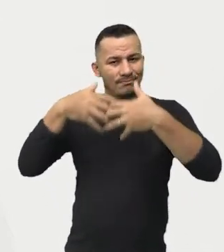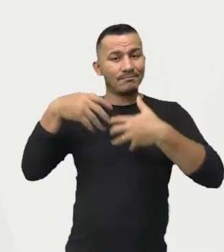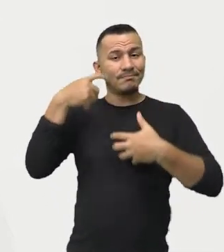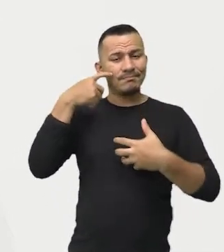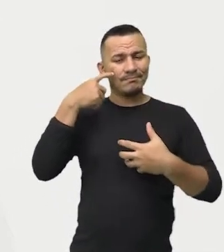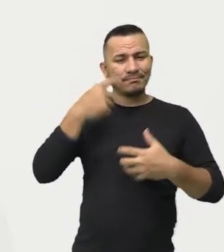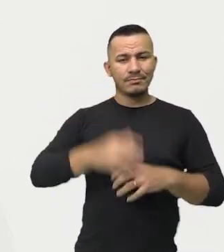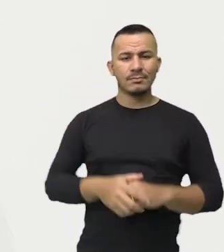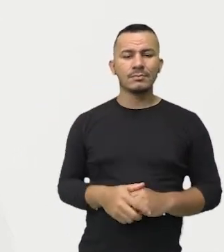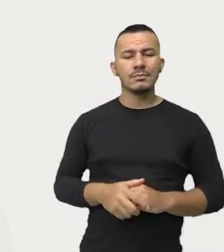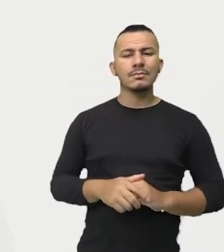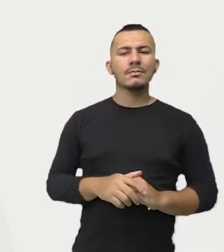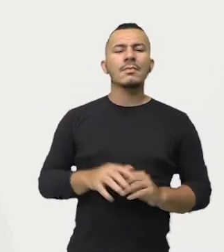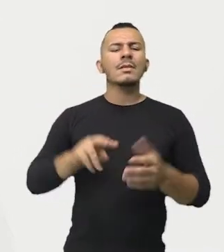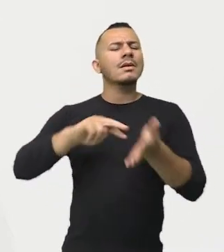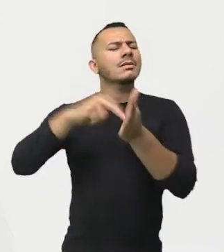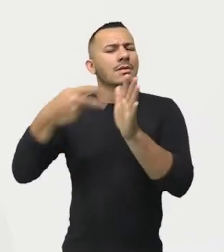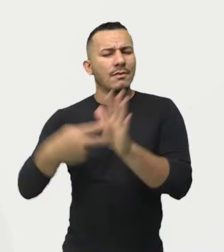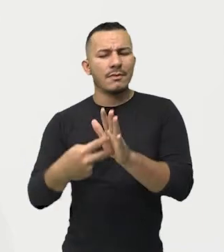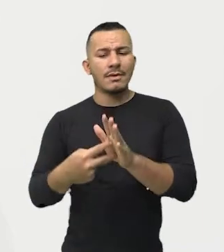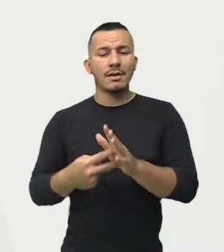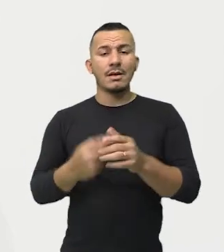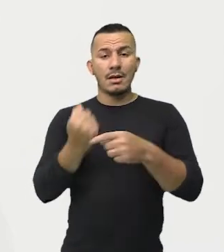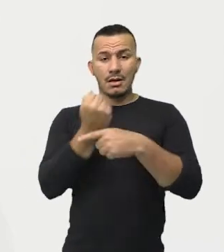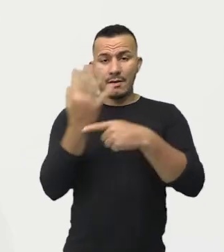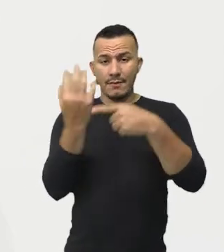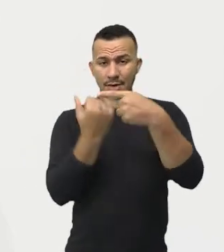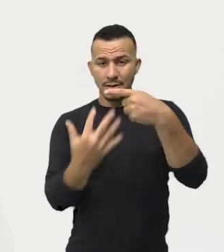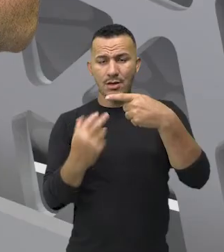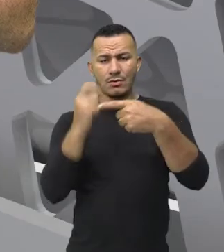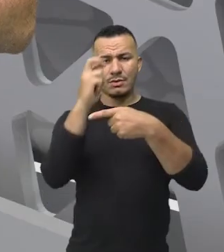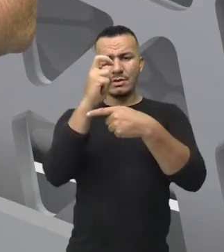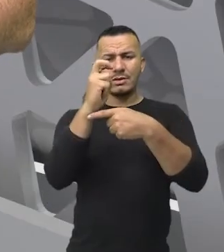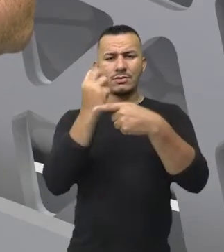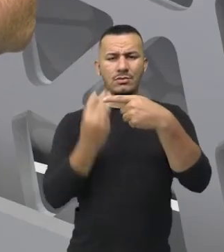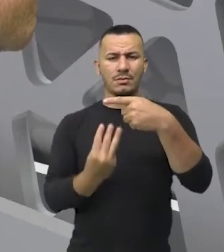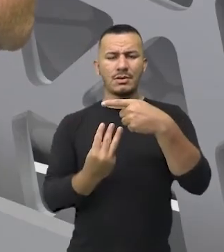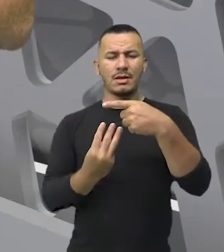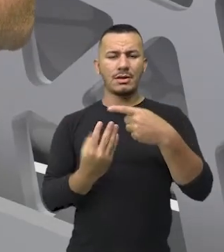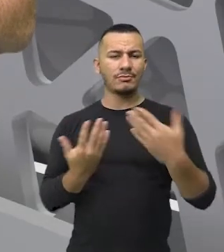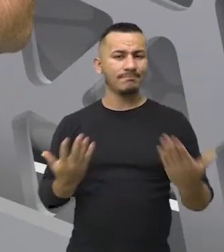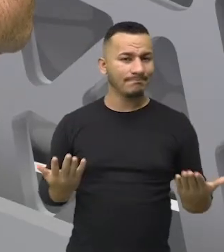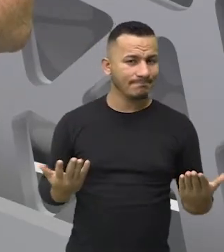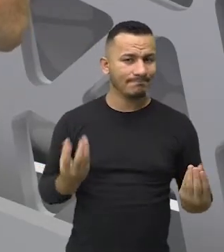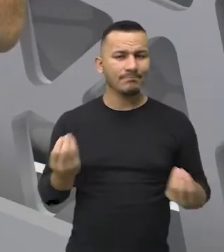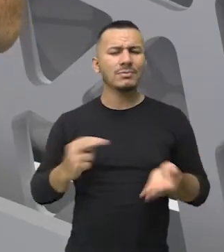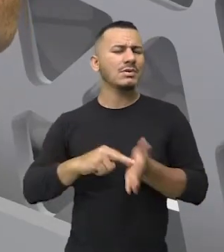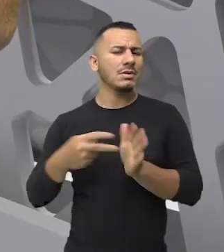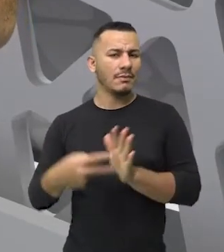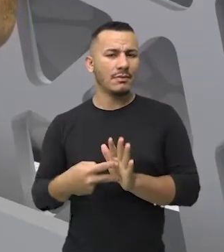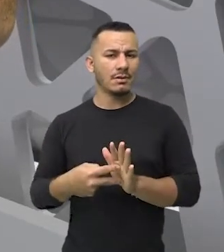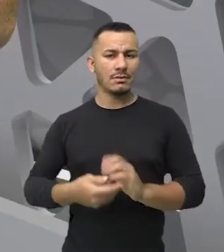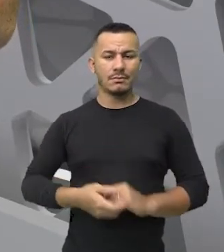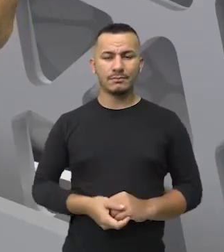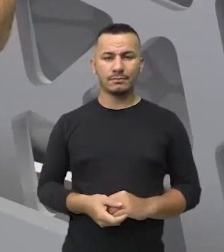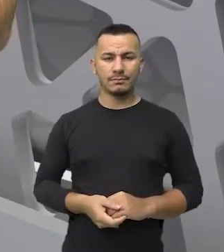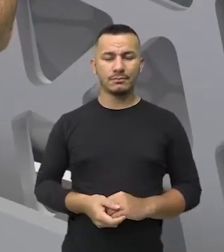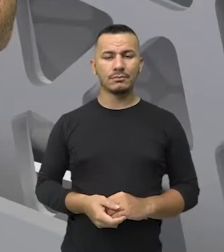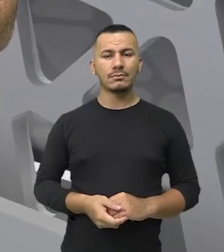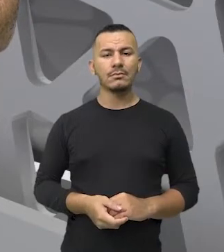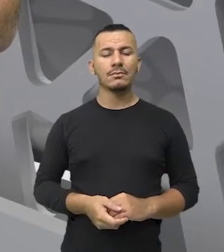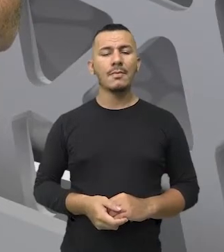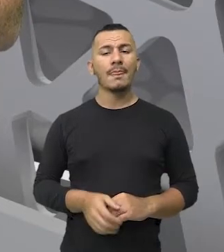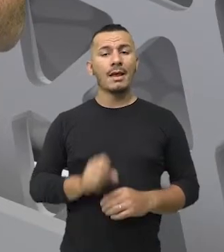Olha só, qual é o significado da fração 5 sobre 3? Qual é o significado? Quer dizer o seguinte, se pensar